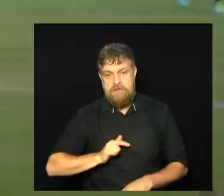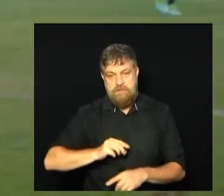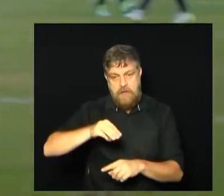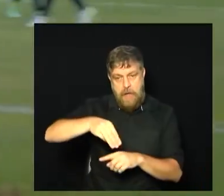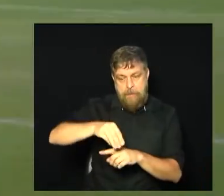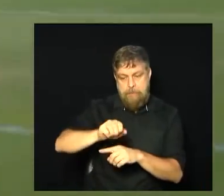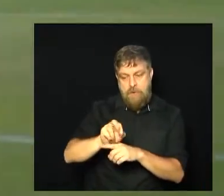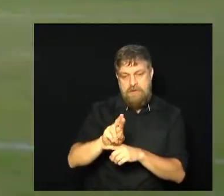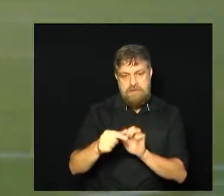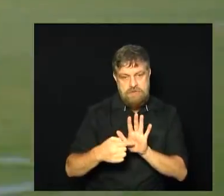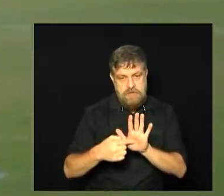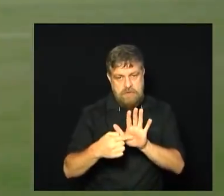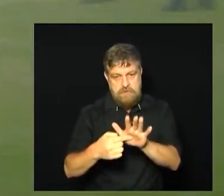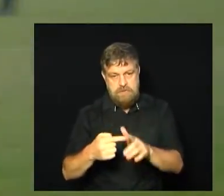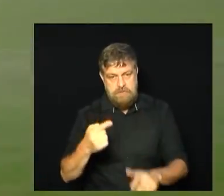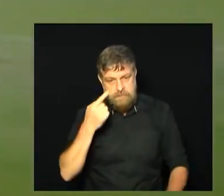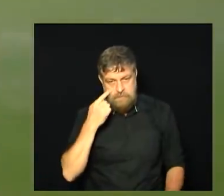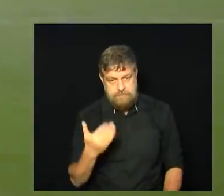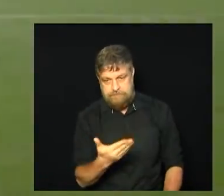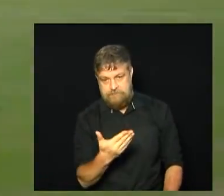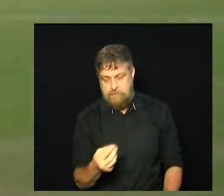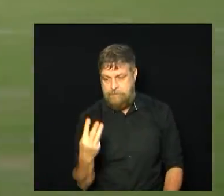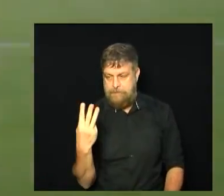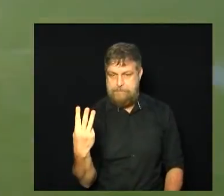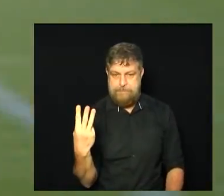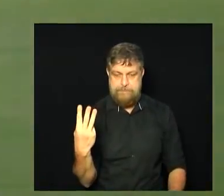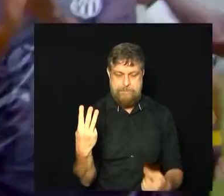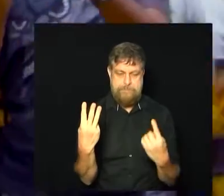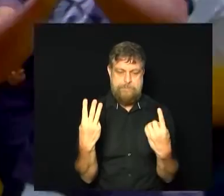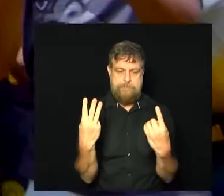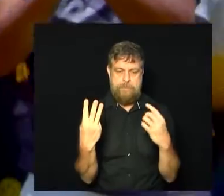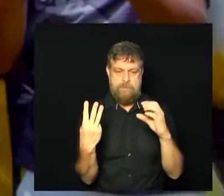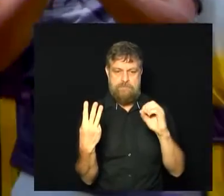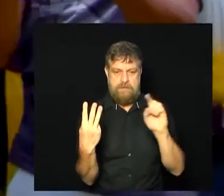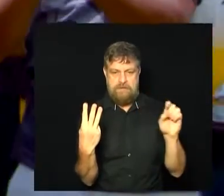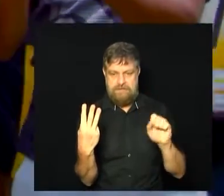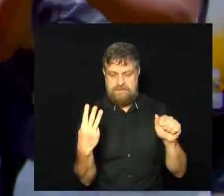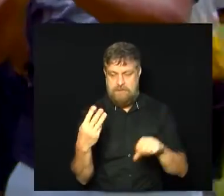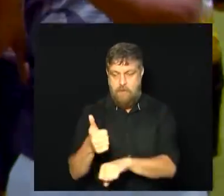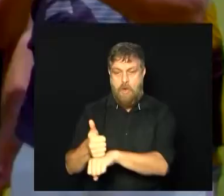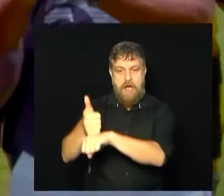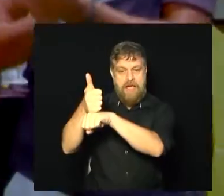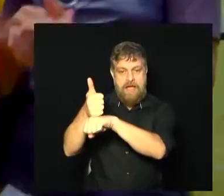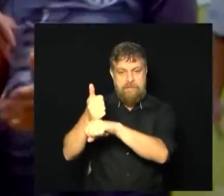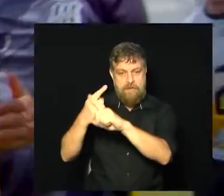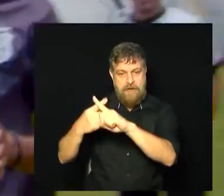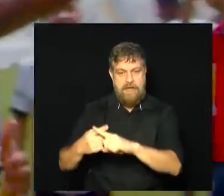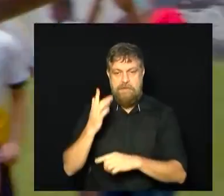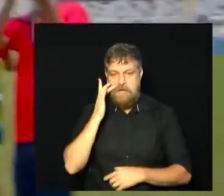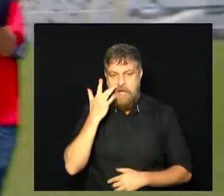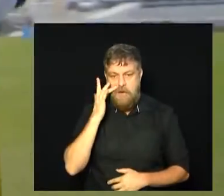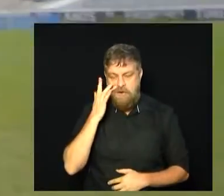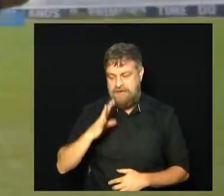Maurício definir. Final, Bartiras 3, Osiel 1, campeão da Copa Ouro de Futebol